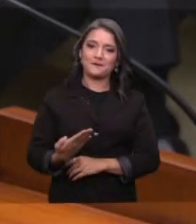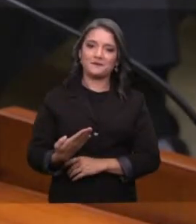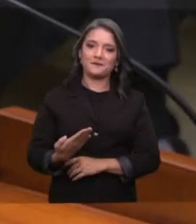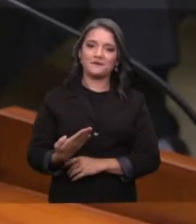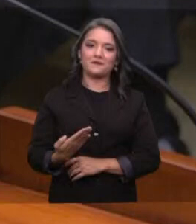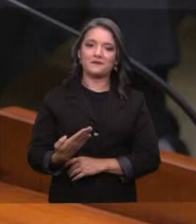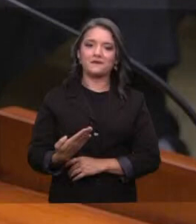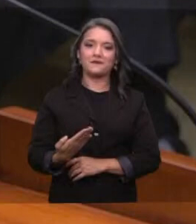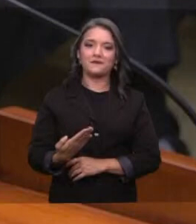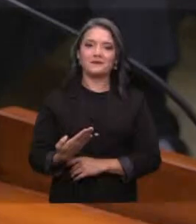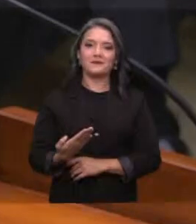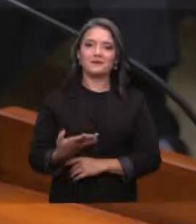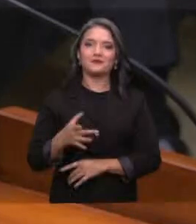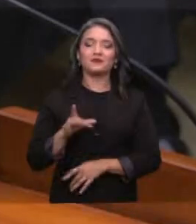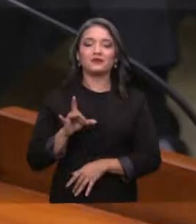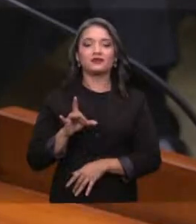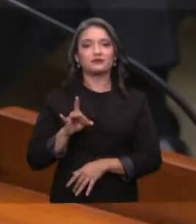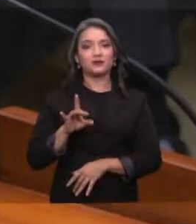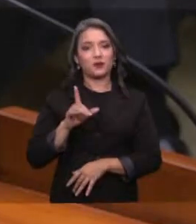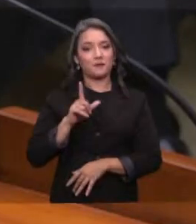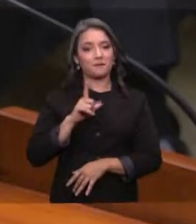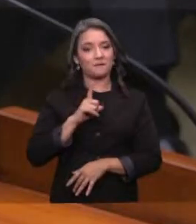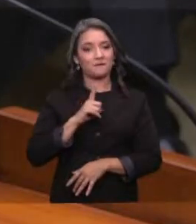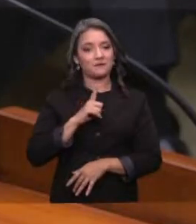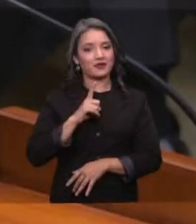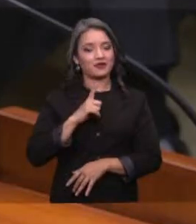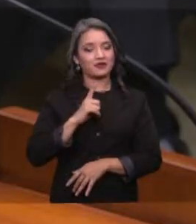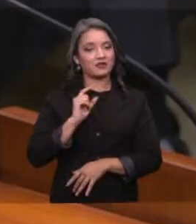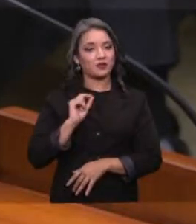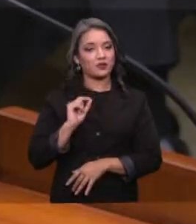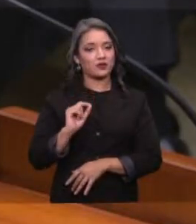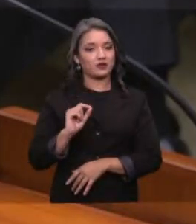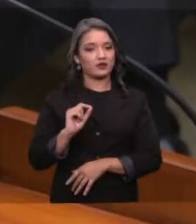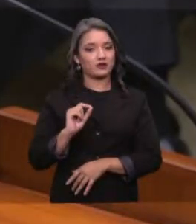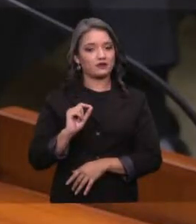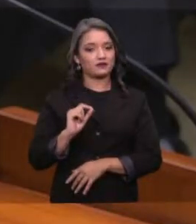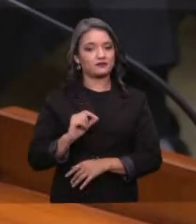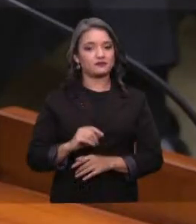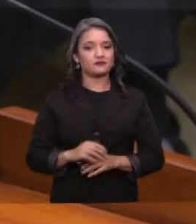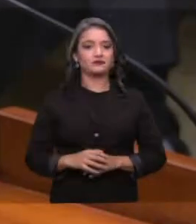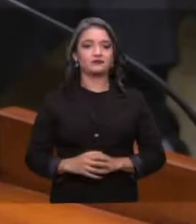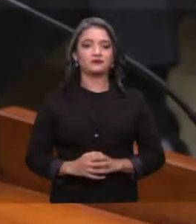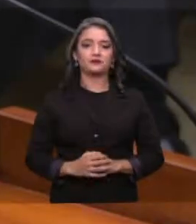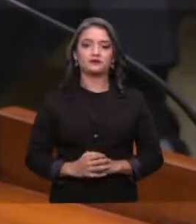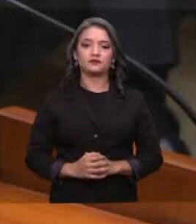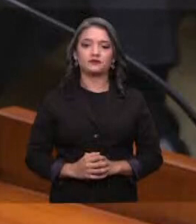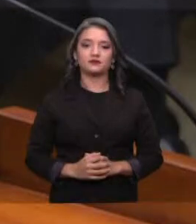apenas manter-se na sua